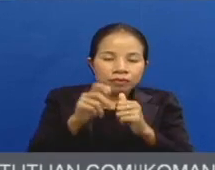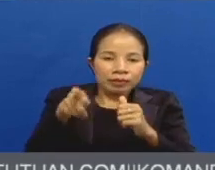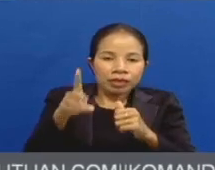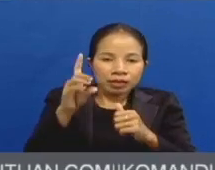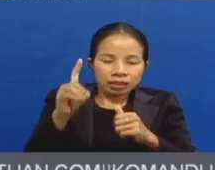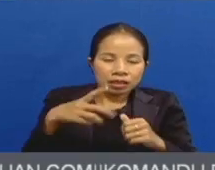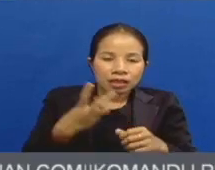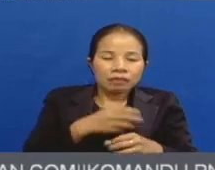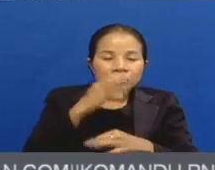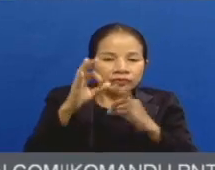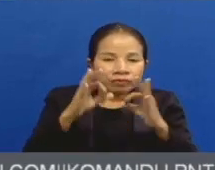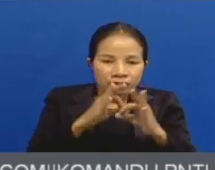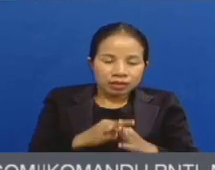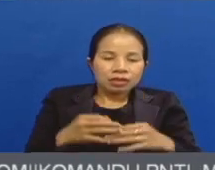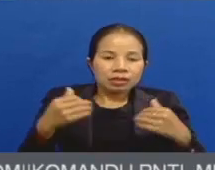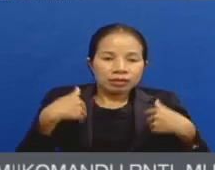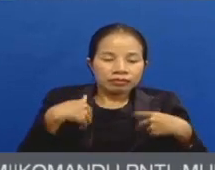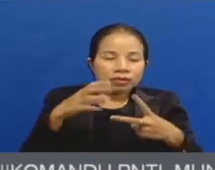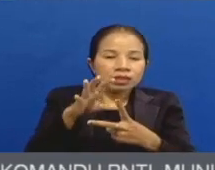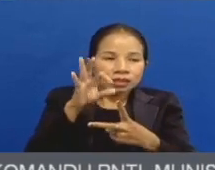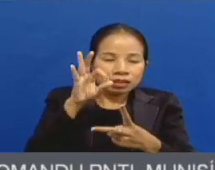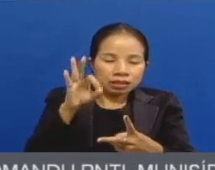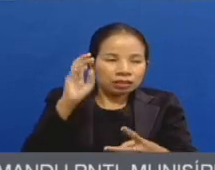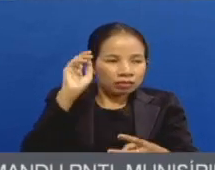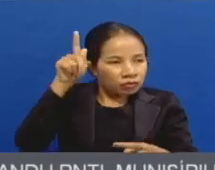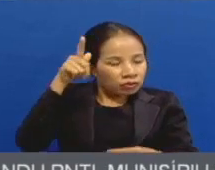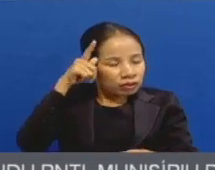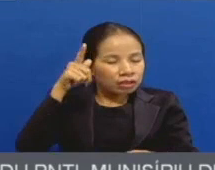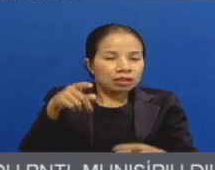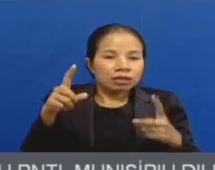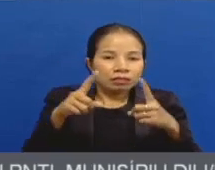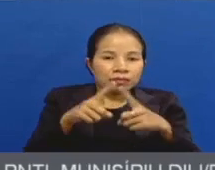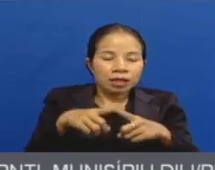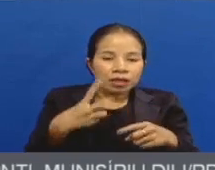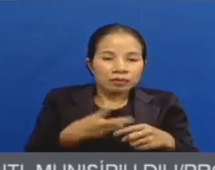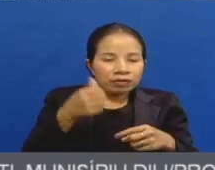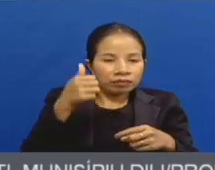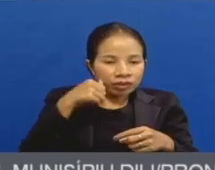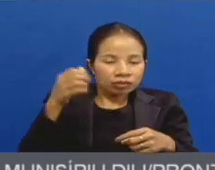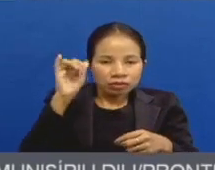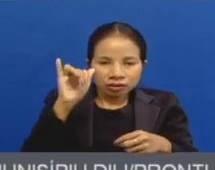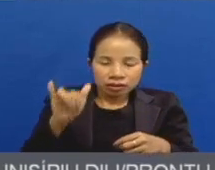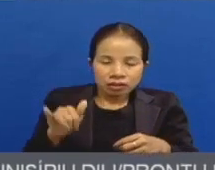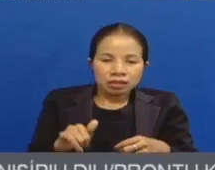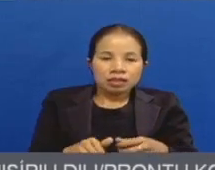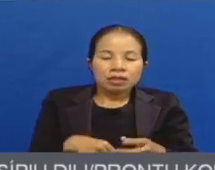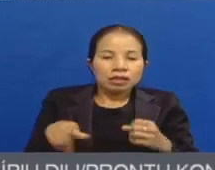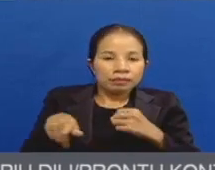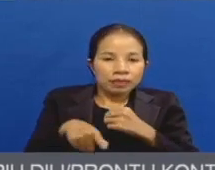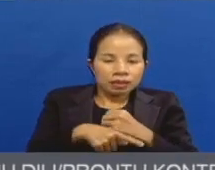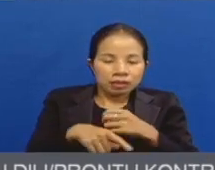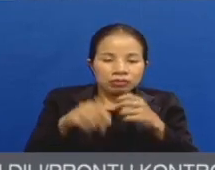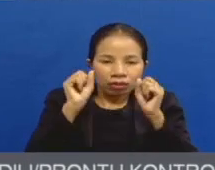desejo kata se ia nomeação política bai ia ami nian feto maluk sira ia partido